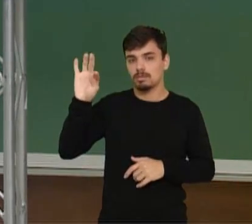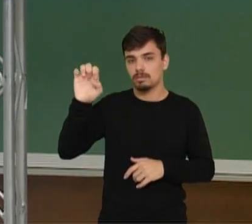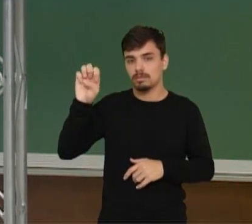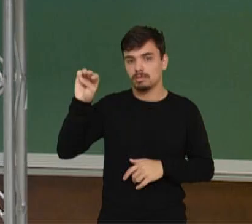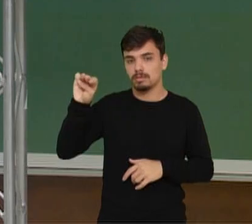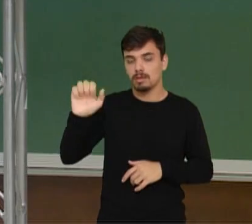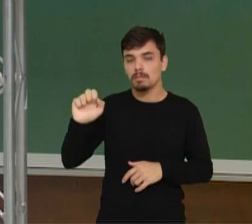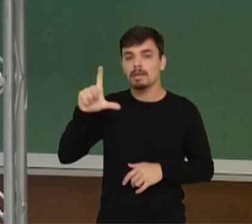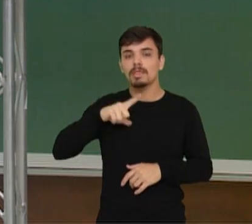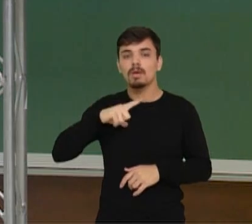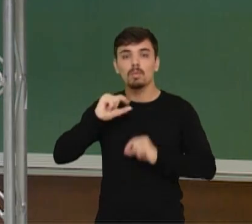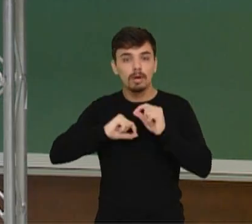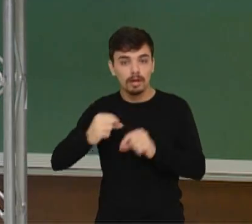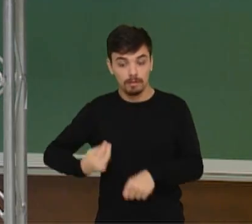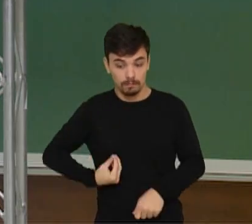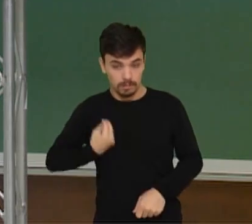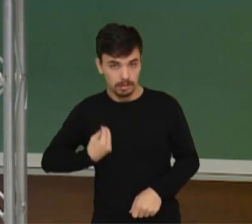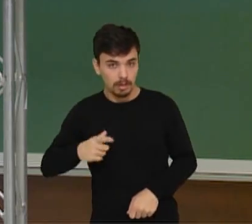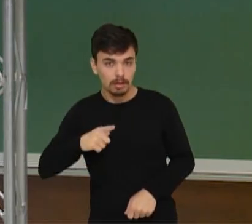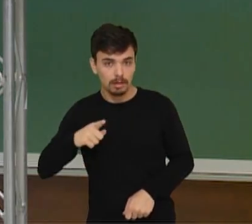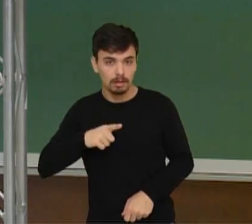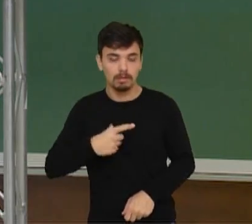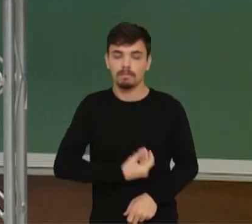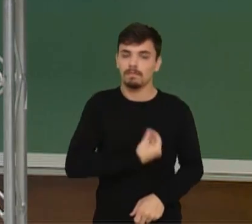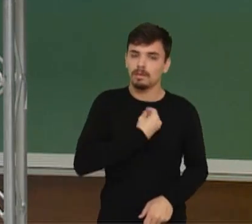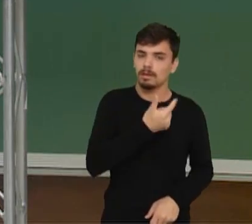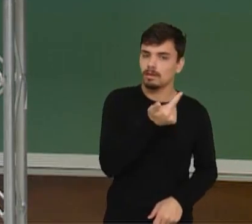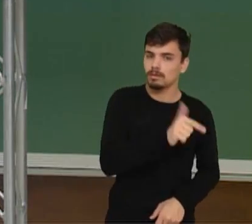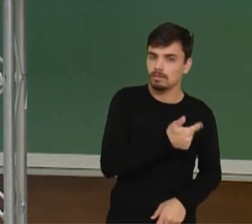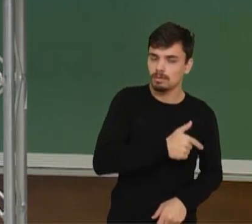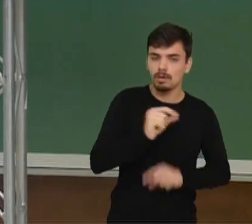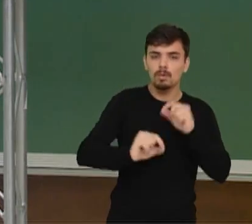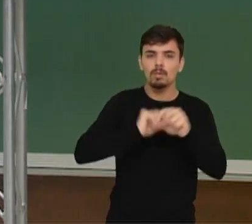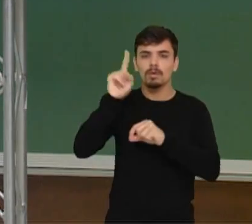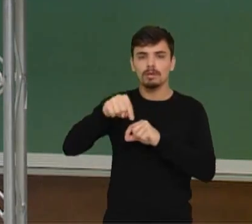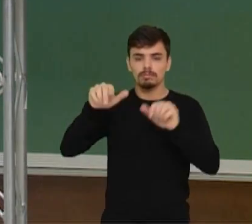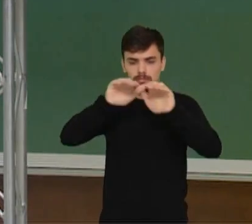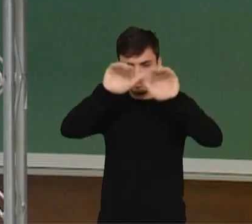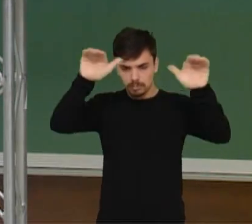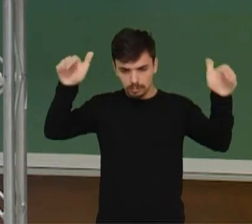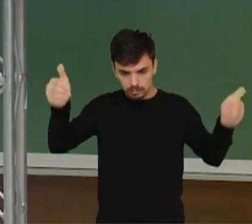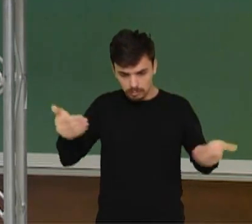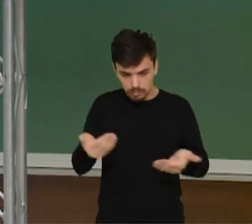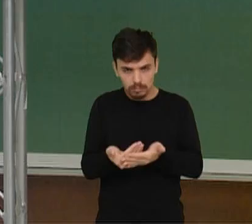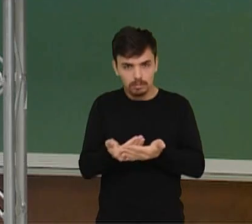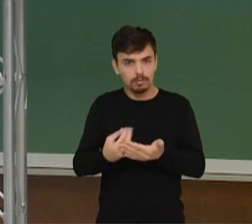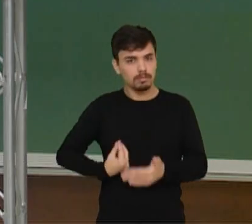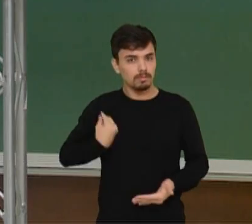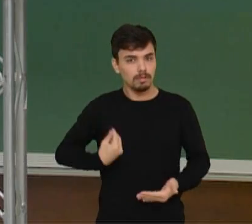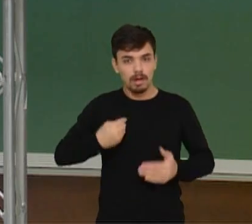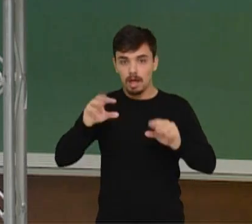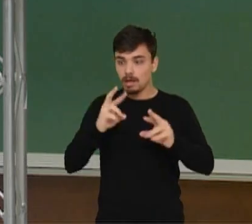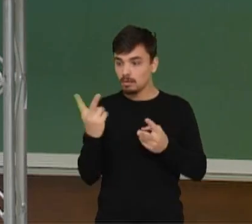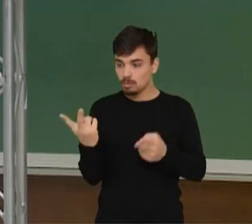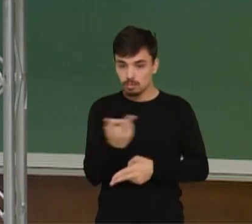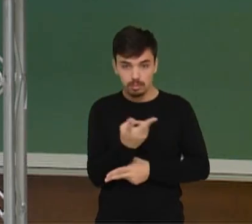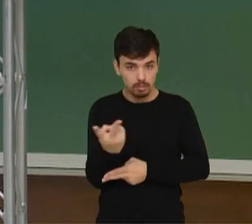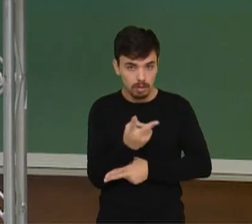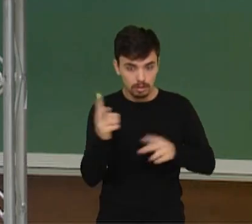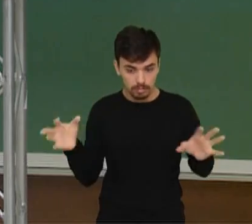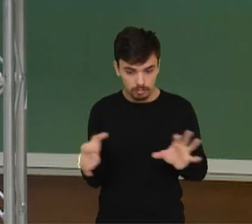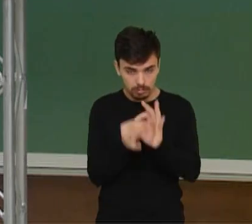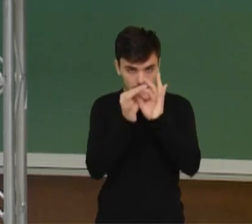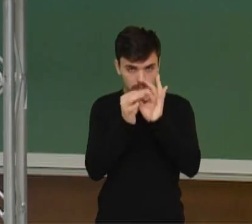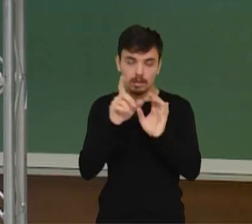bióticos e abióticos de uma região. O que é a biosfera? O conjunto de todos os ecossistemas. Então sim, ela é o nosso